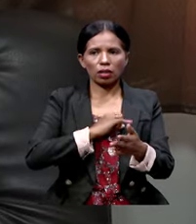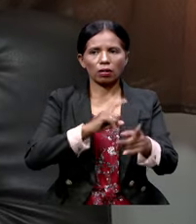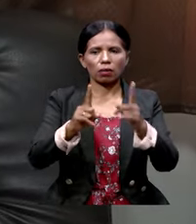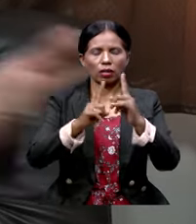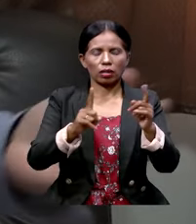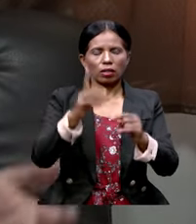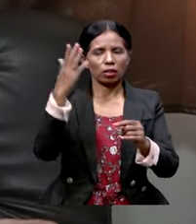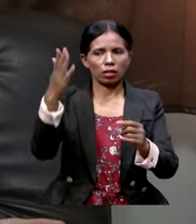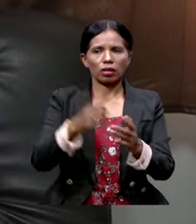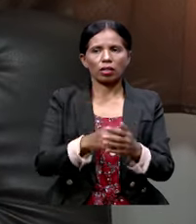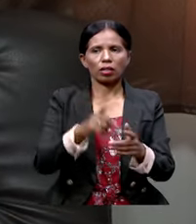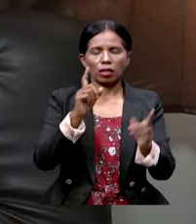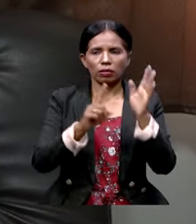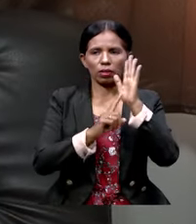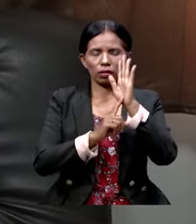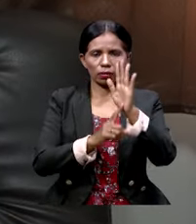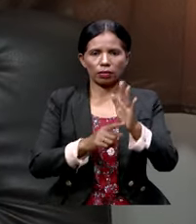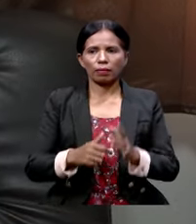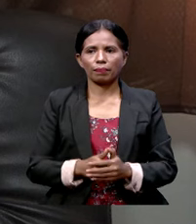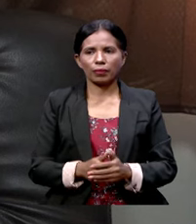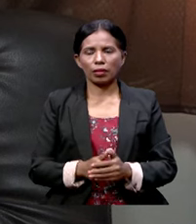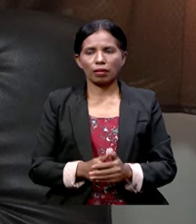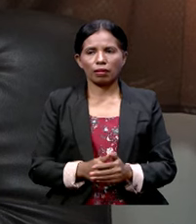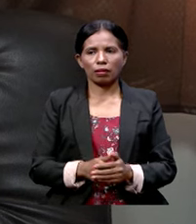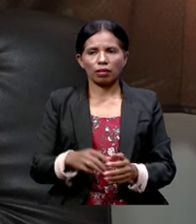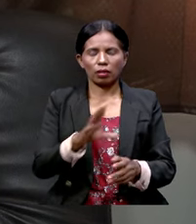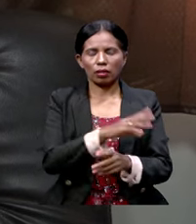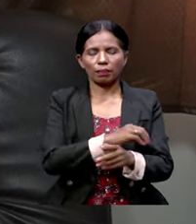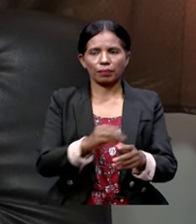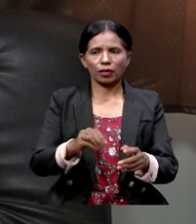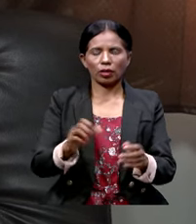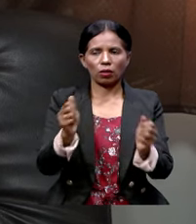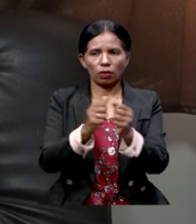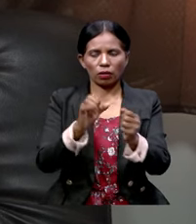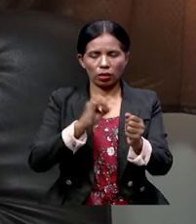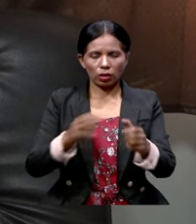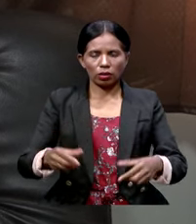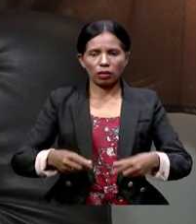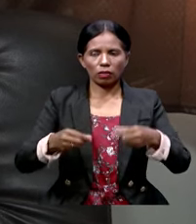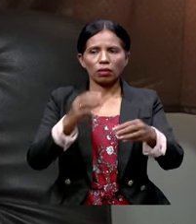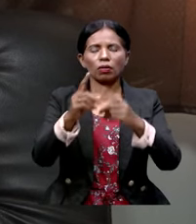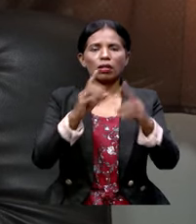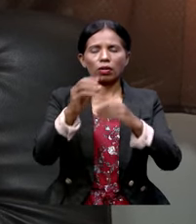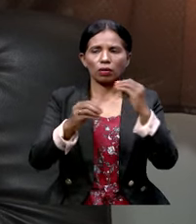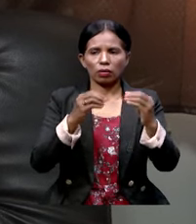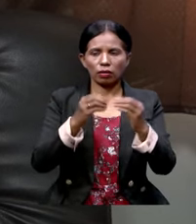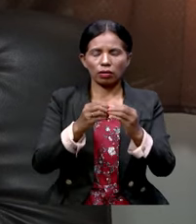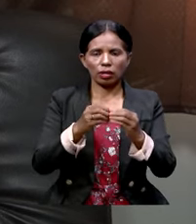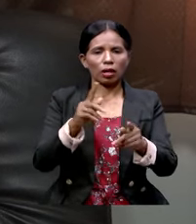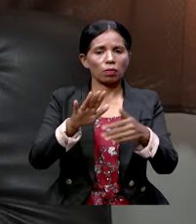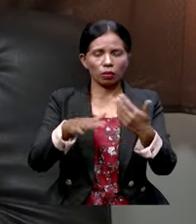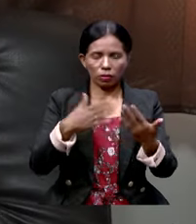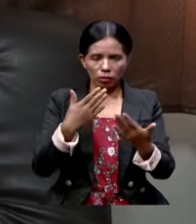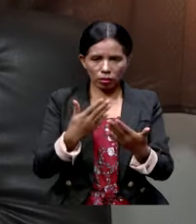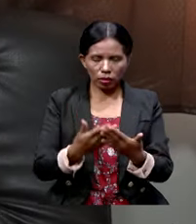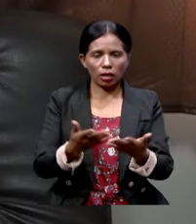Iauim. Sai delegado da turma. A professora, ele que era antes lá. Então, hoje, né, há tu fosse significar, já que até se é uma rotuma que